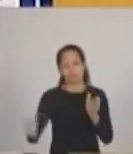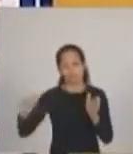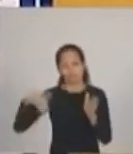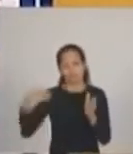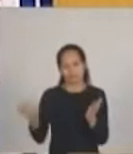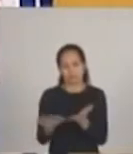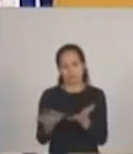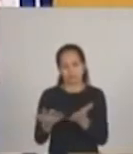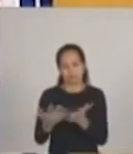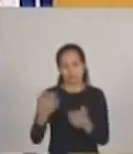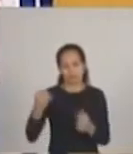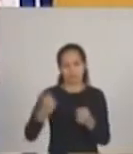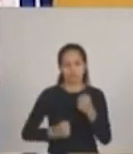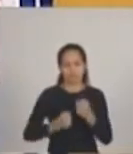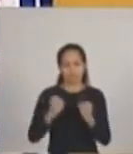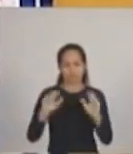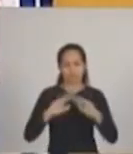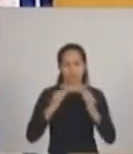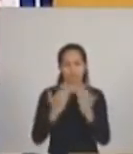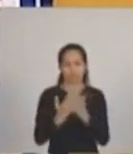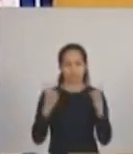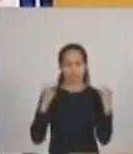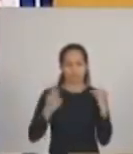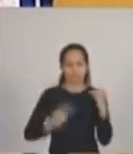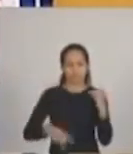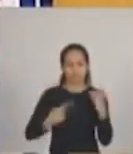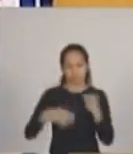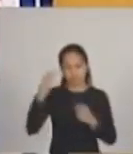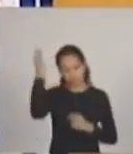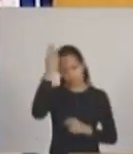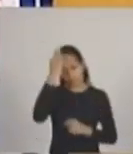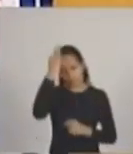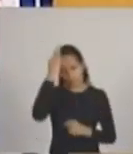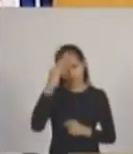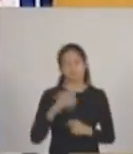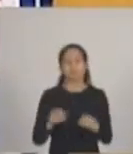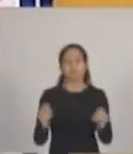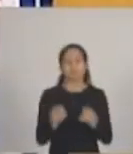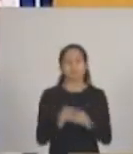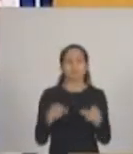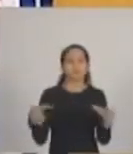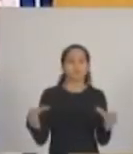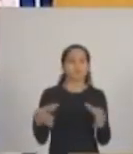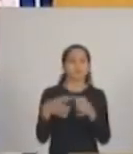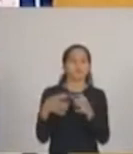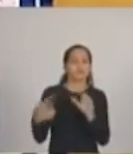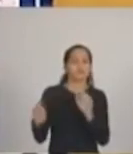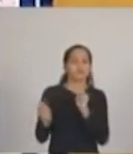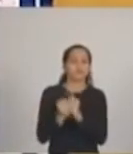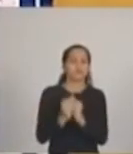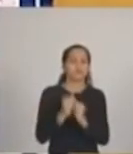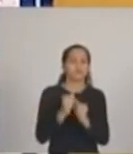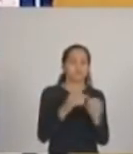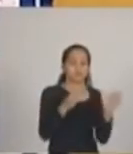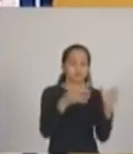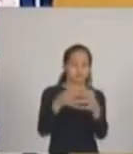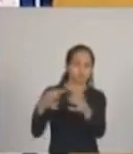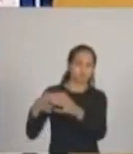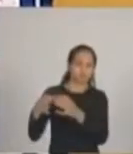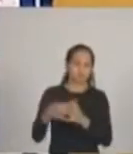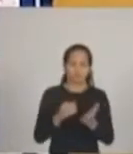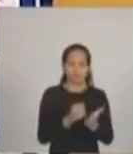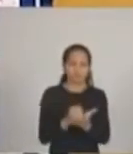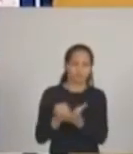escolar aqui do Estado do Espírito Santo, juntamente com as cooperativas